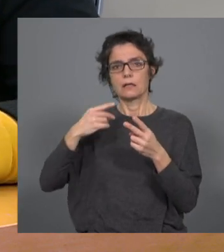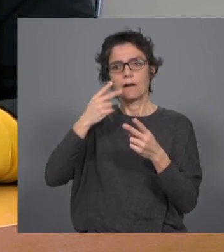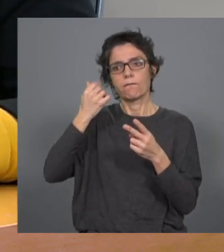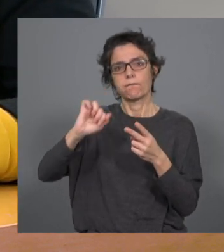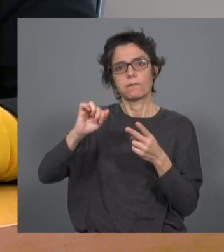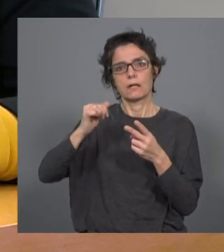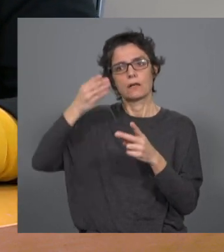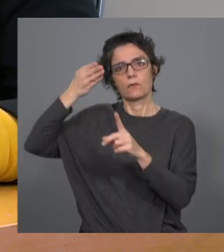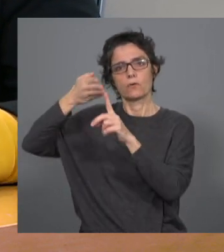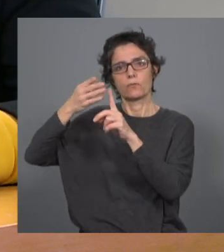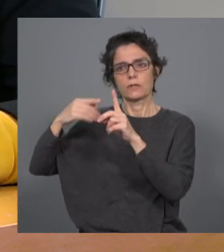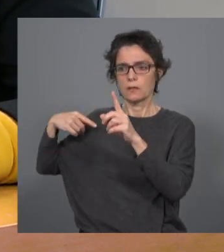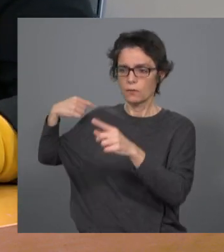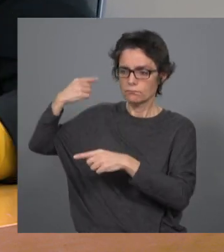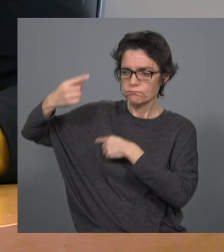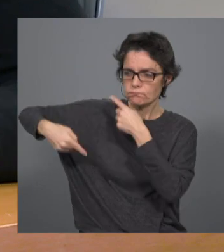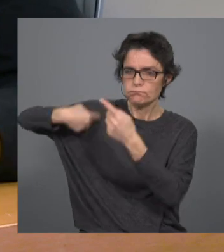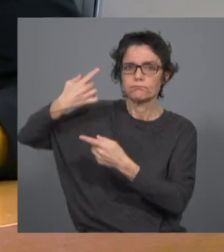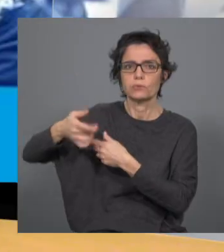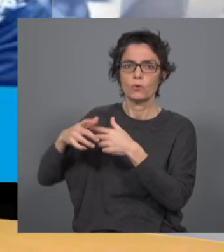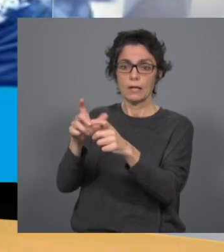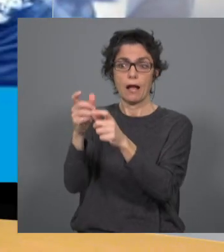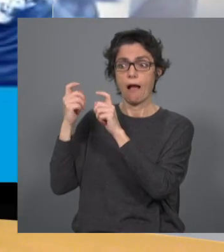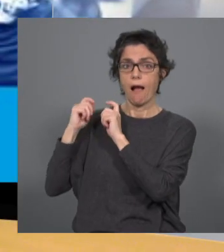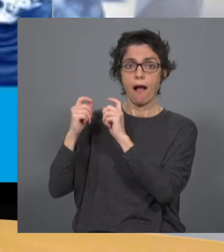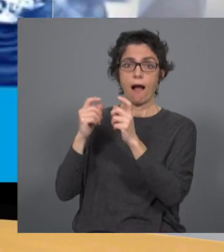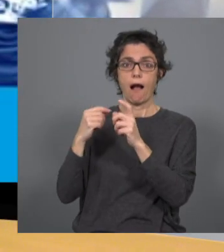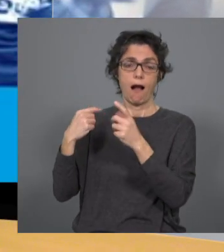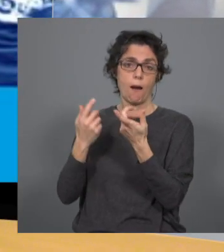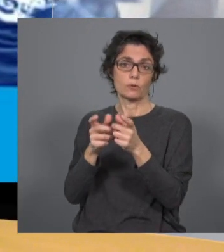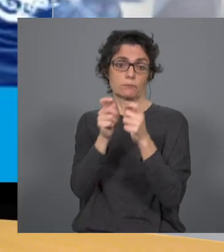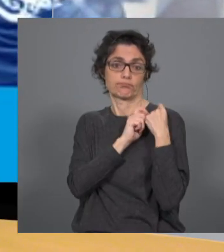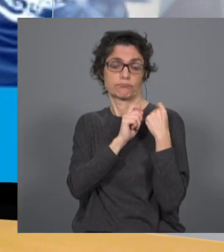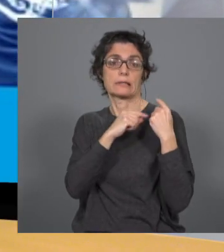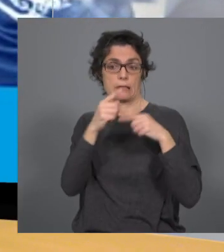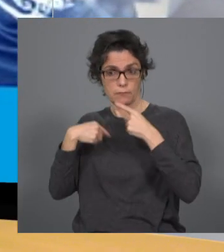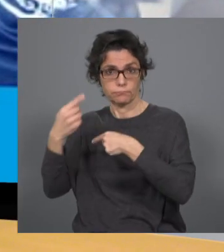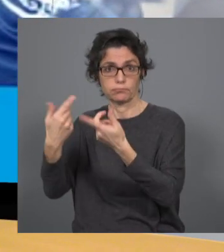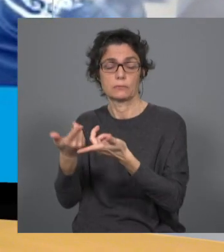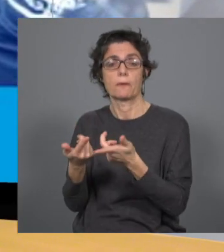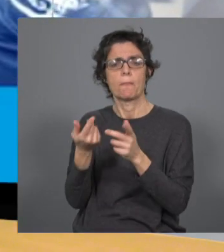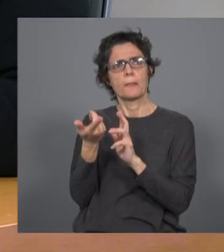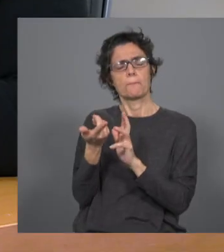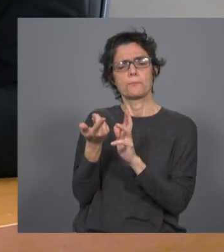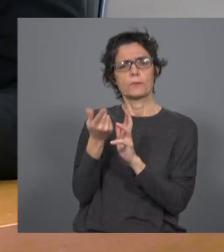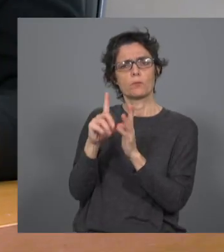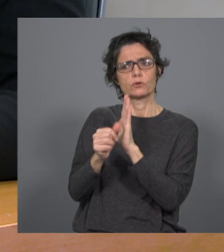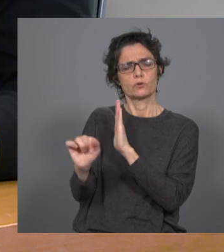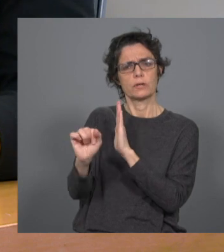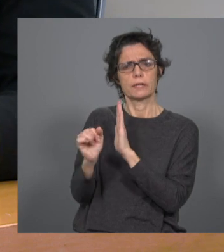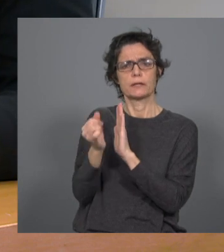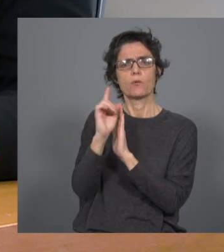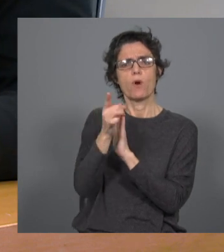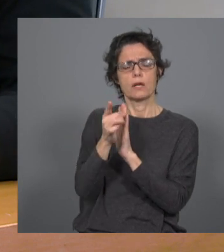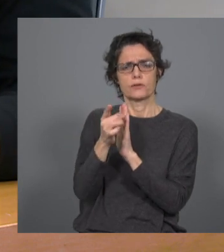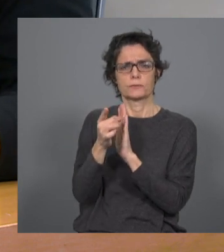que lhe dar continuidade. E que obras são estas, das cooperadoras? Eu vou dizer, as obras que as cooperadoras dinamizam e que são